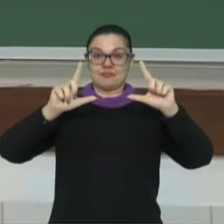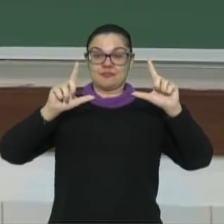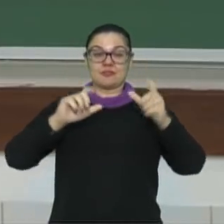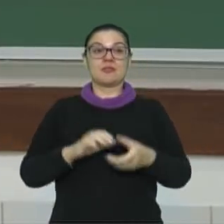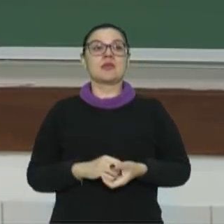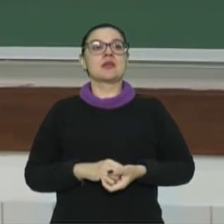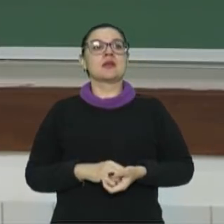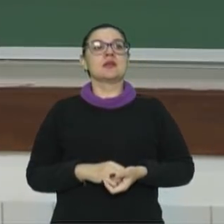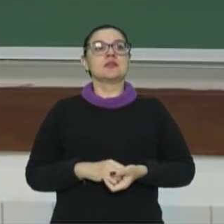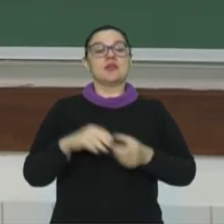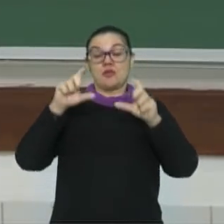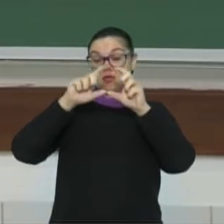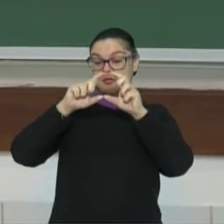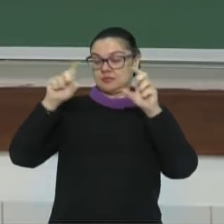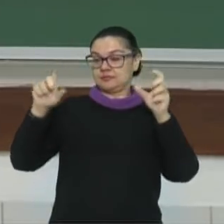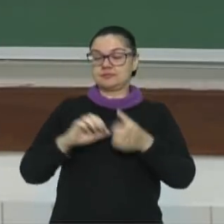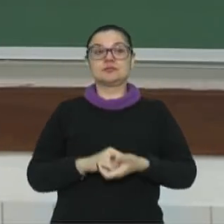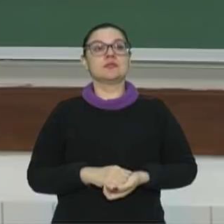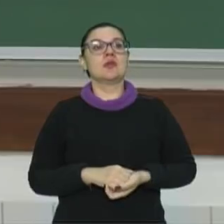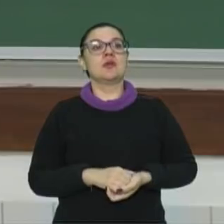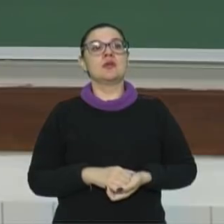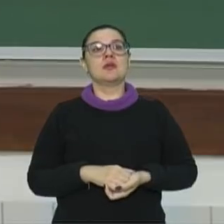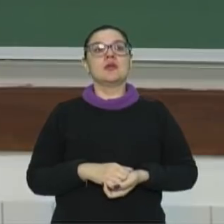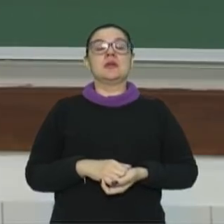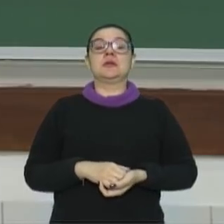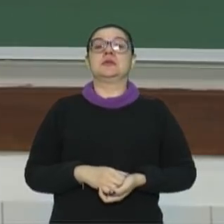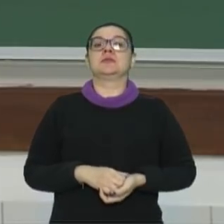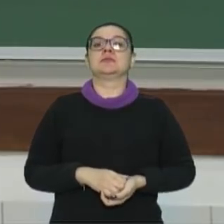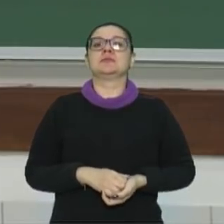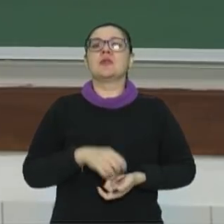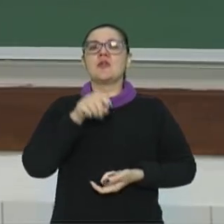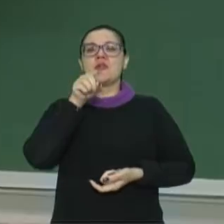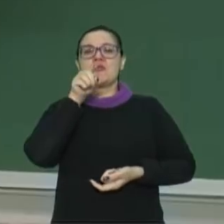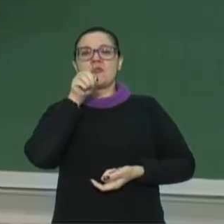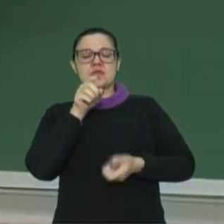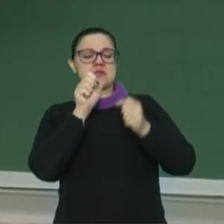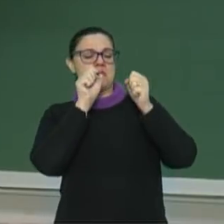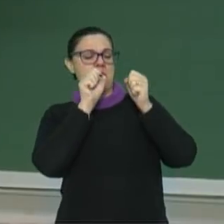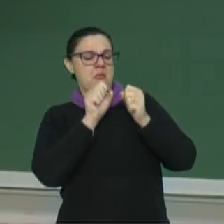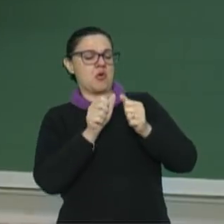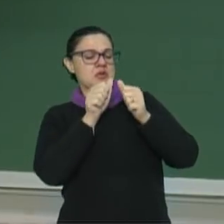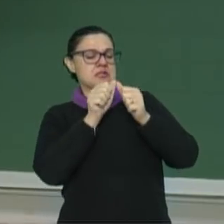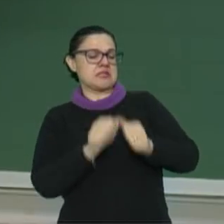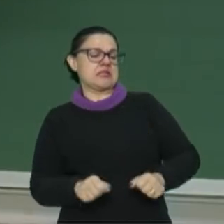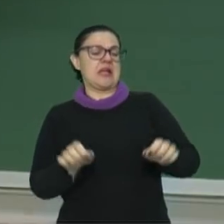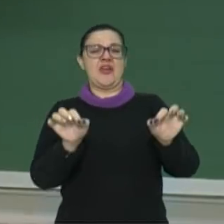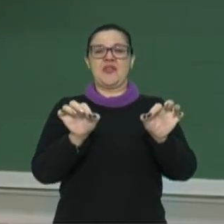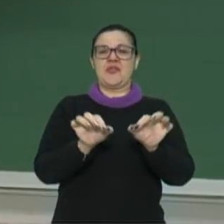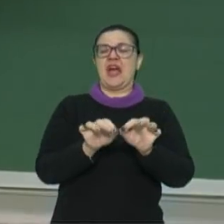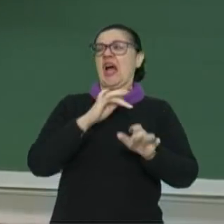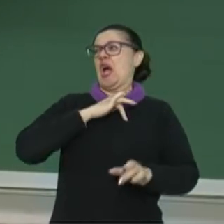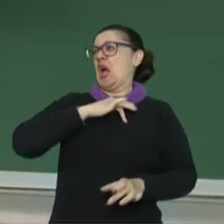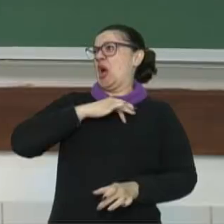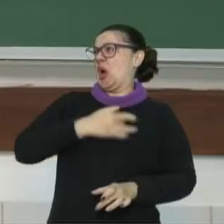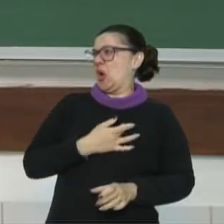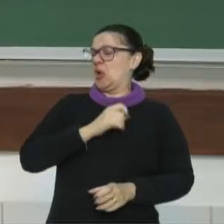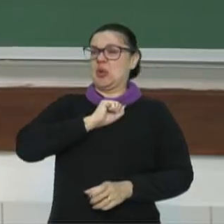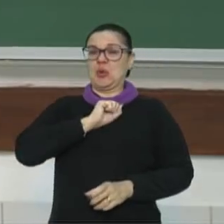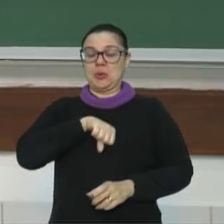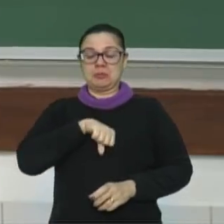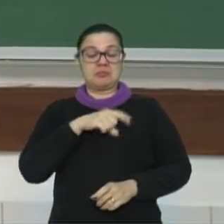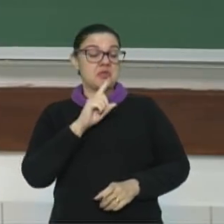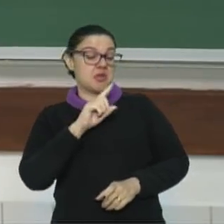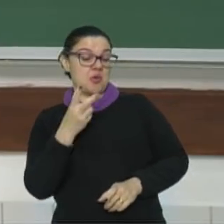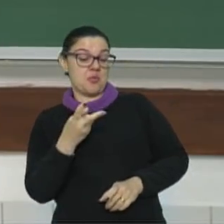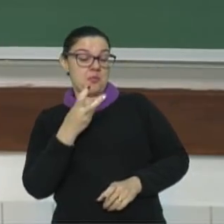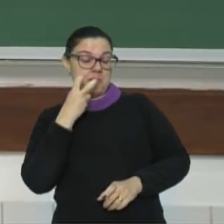reportagem, e a reportagem que está exatamente assim, tá? Você pode estar se fazendo de vítima e nem perceber. 2 pontos.